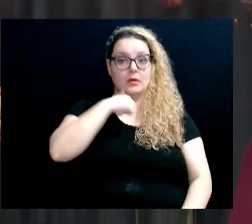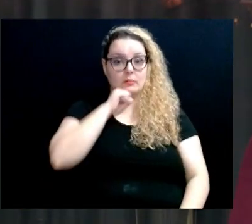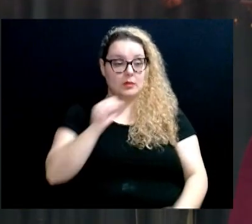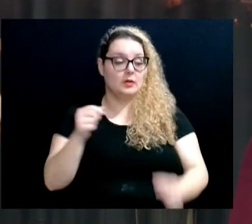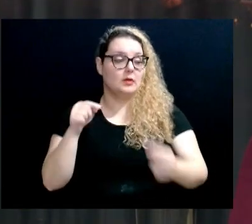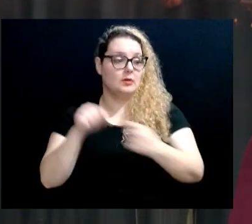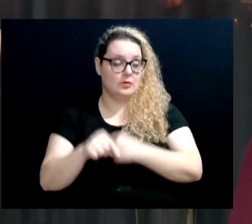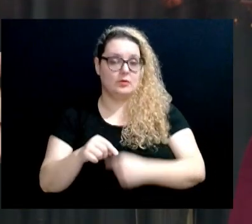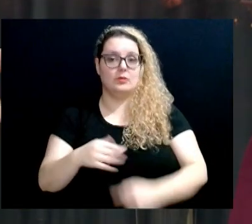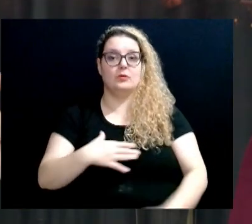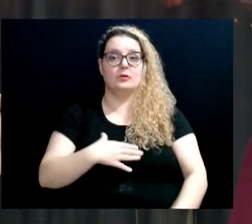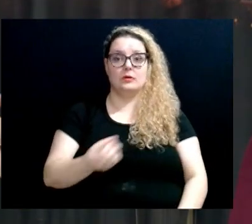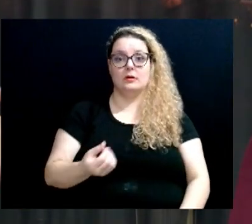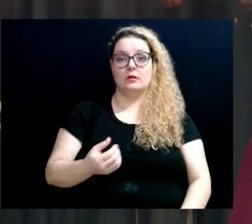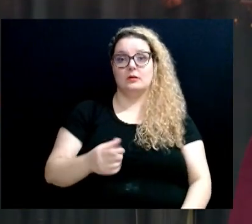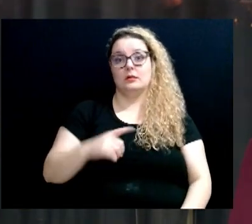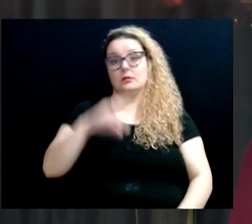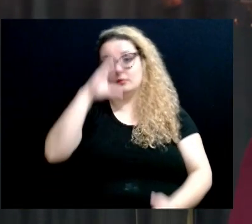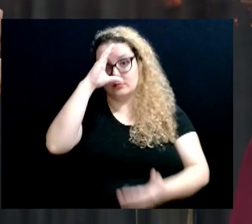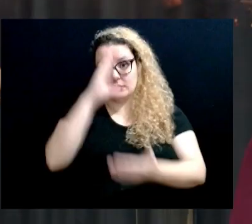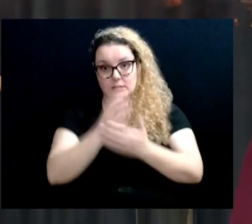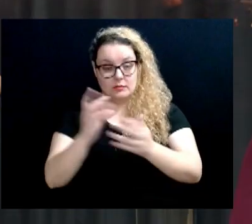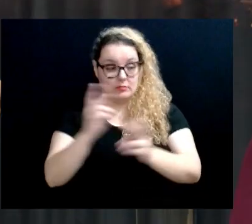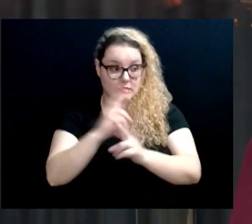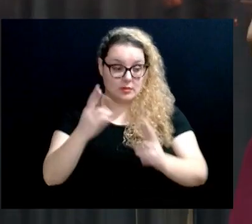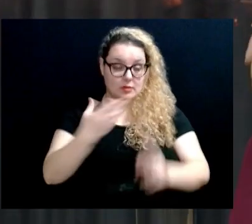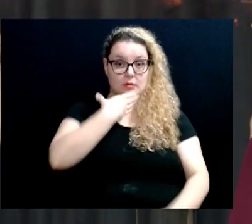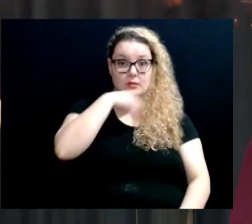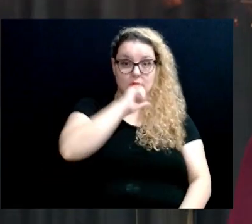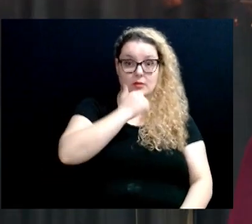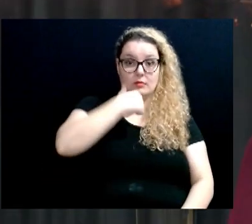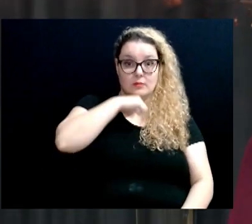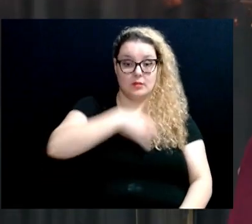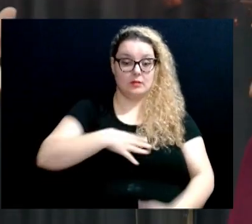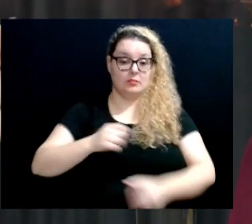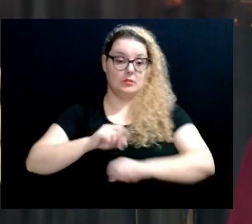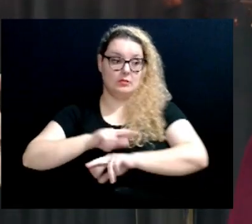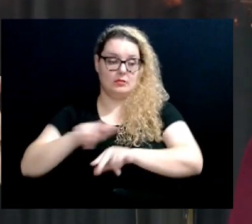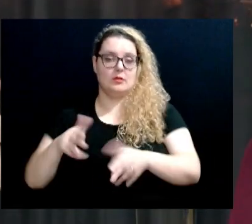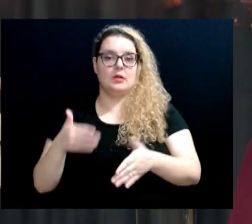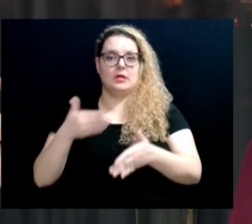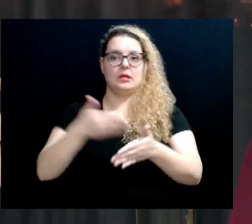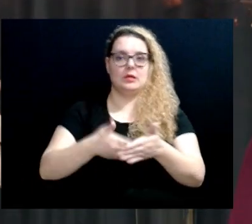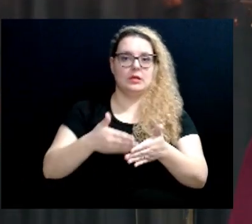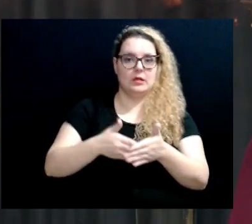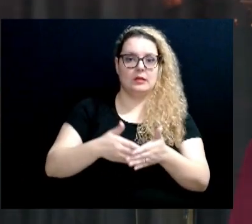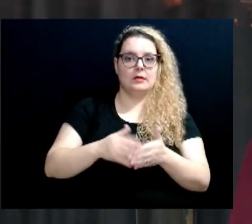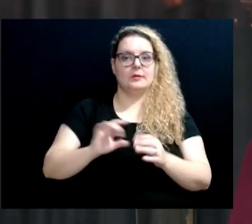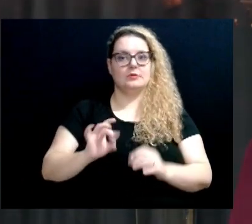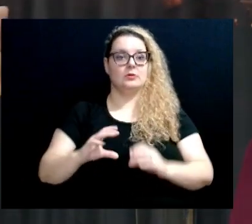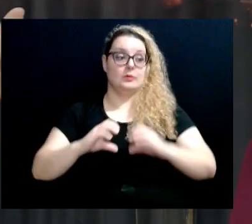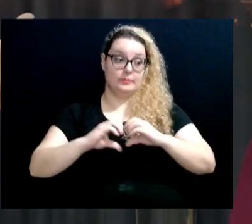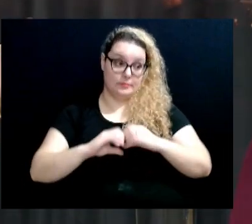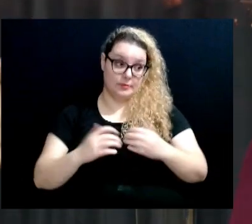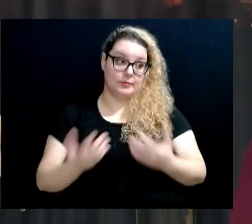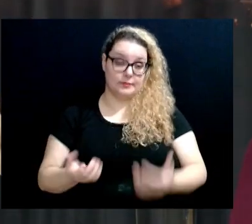de que as relações entre pais e filhos está restrito puramente a amor, né? E